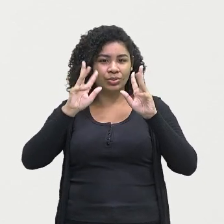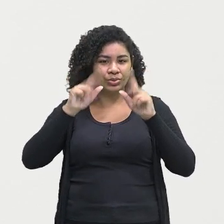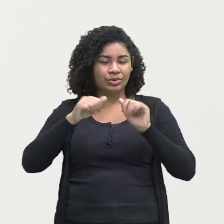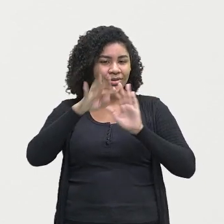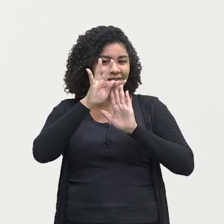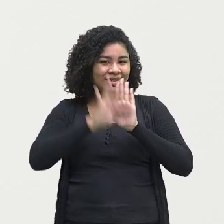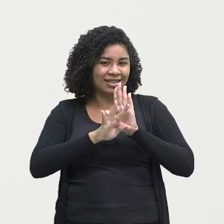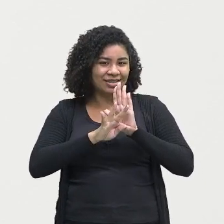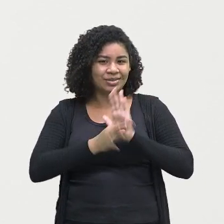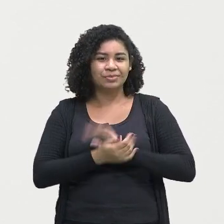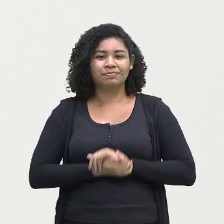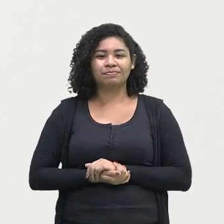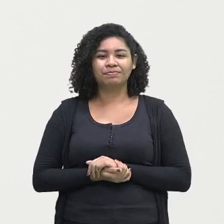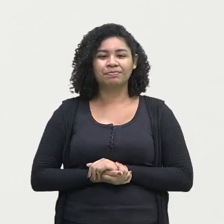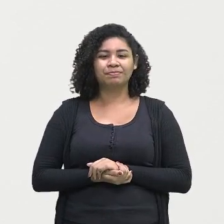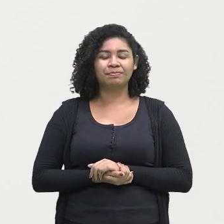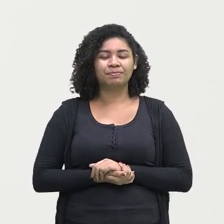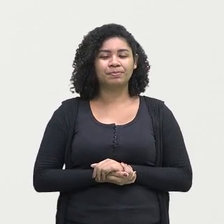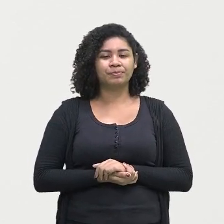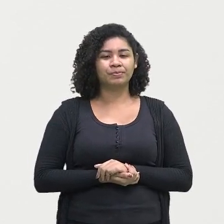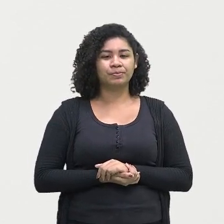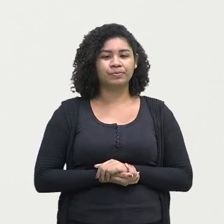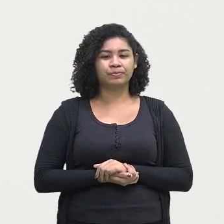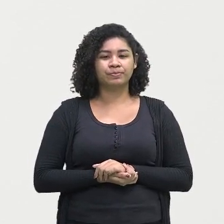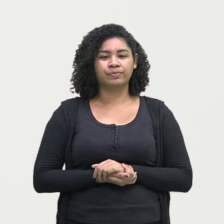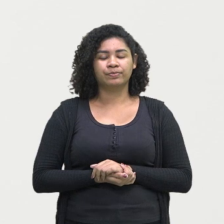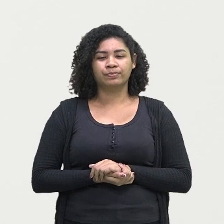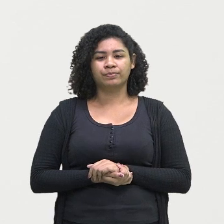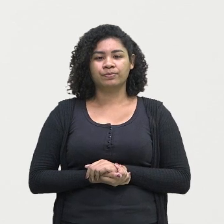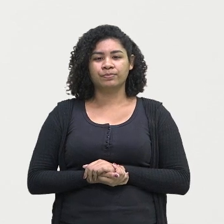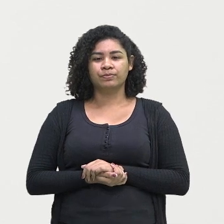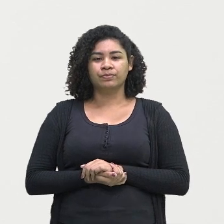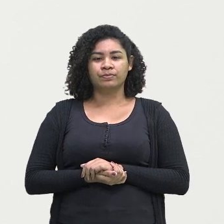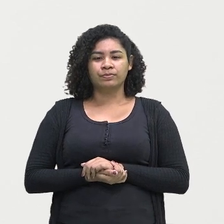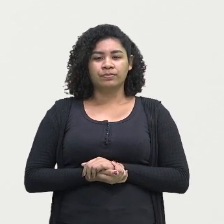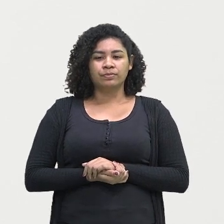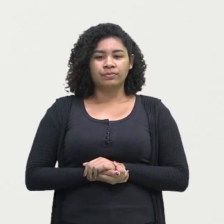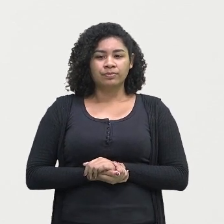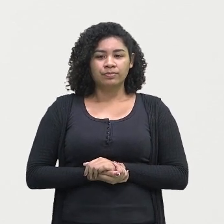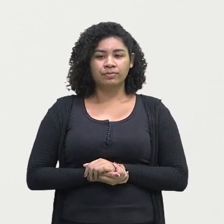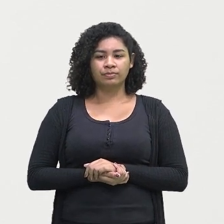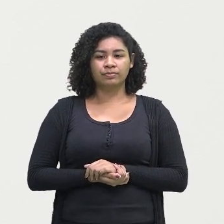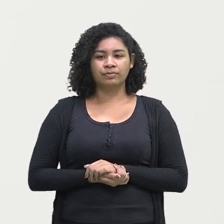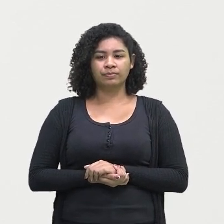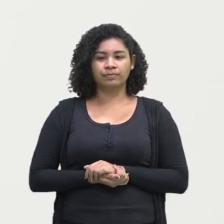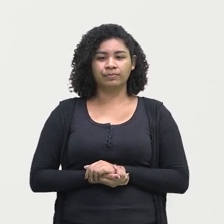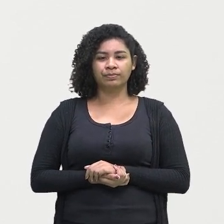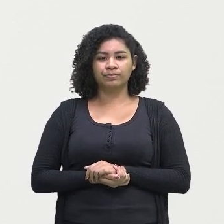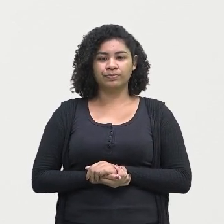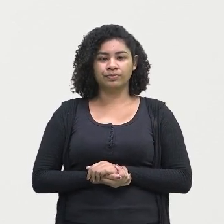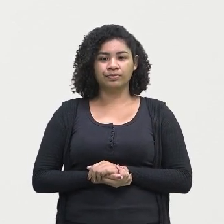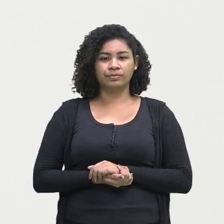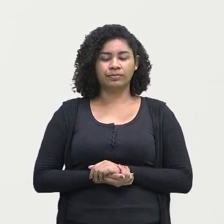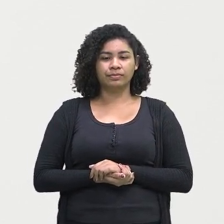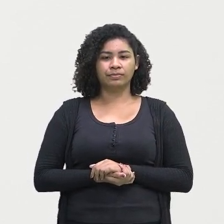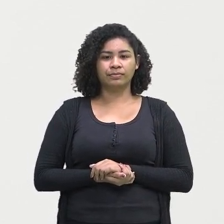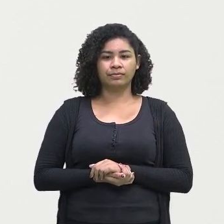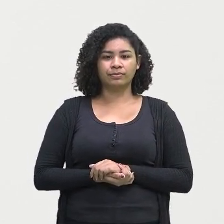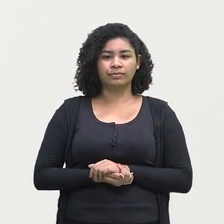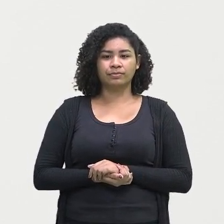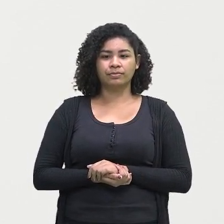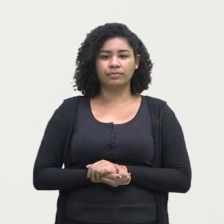know that insufficient or poor quality sleep can affect all aspects of a person's life